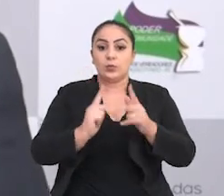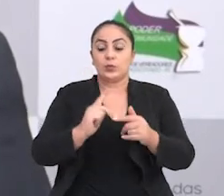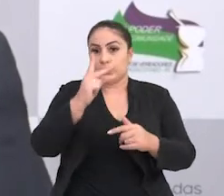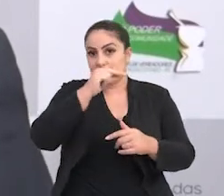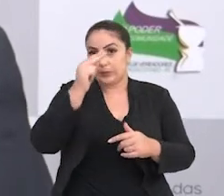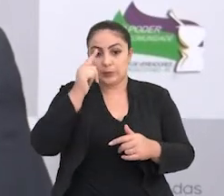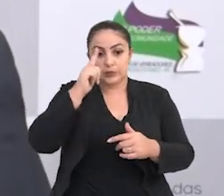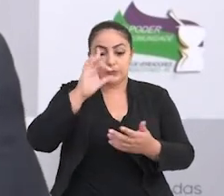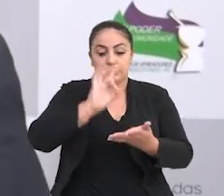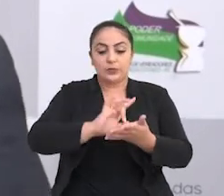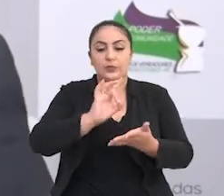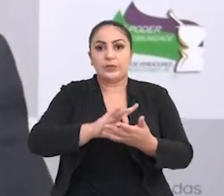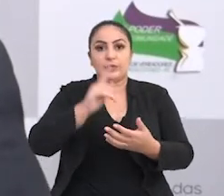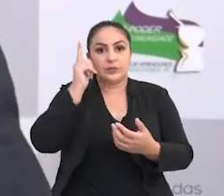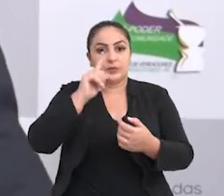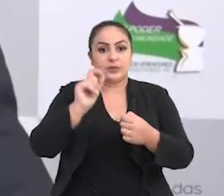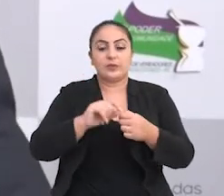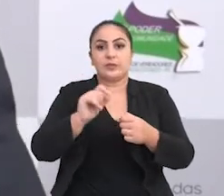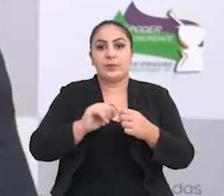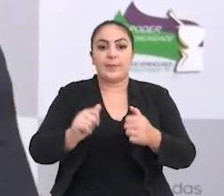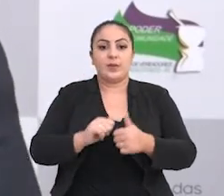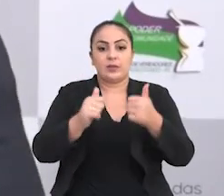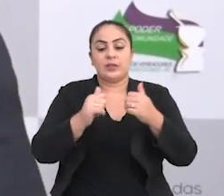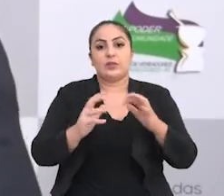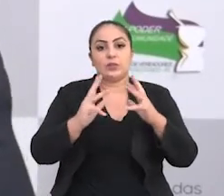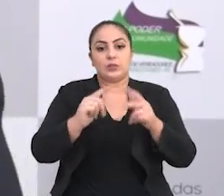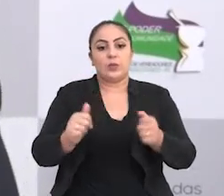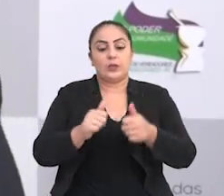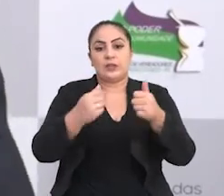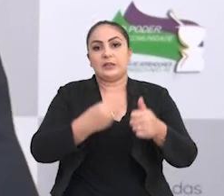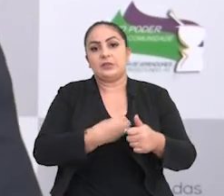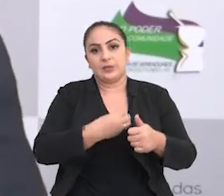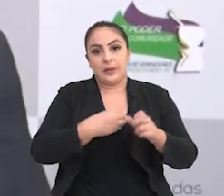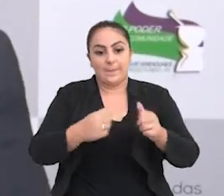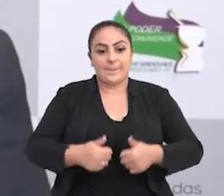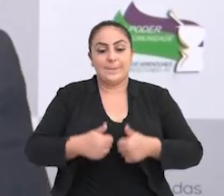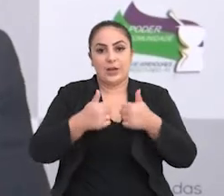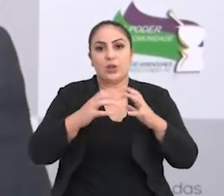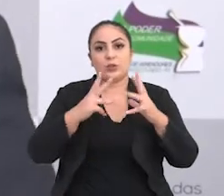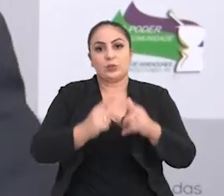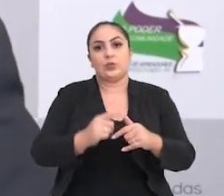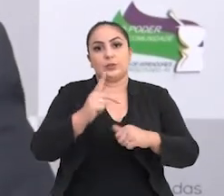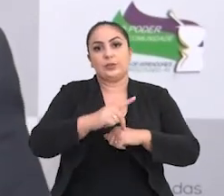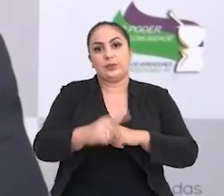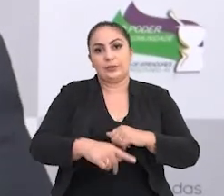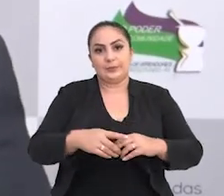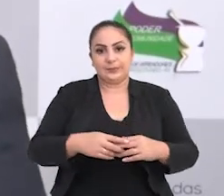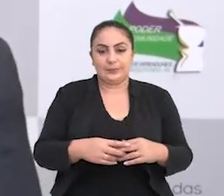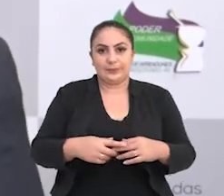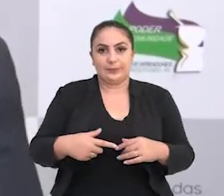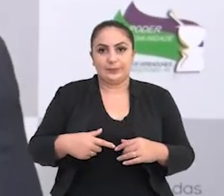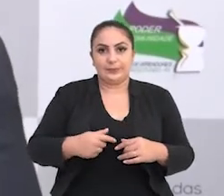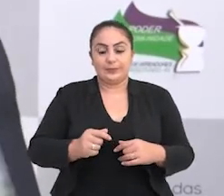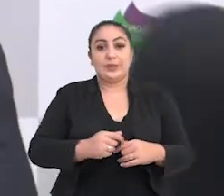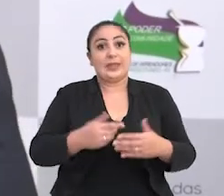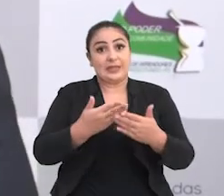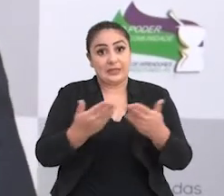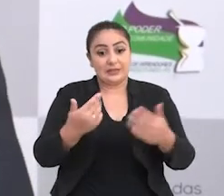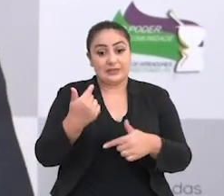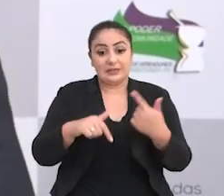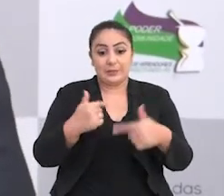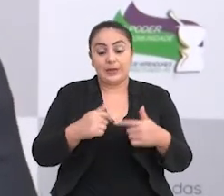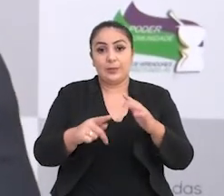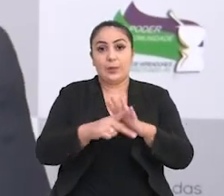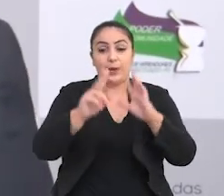Executivo para que efetive, faça as melhorias necessárias para dar uma qualidade de vida melhor a todos os passofundenses. E